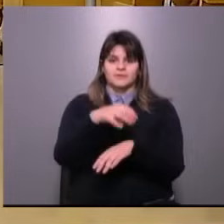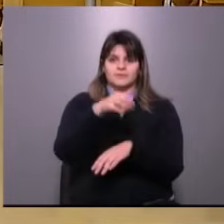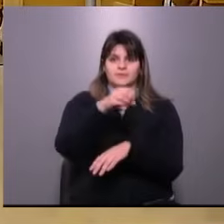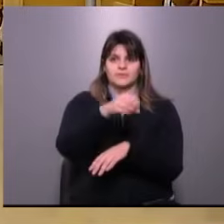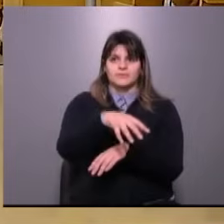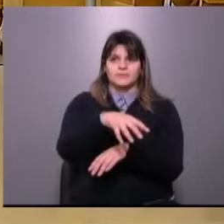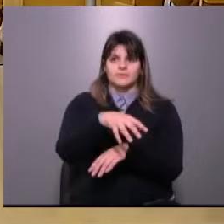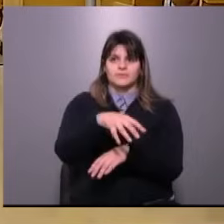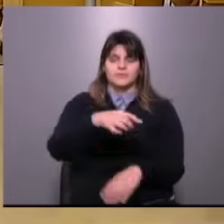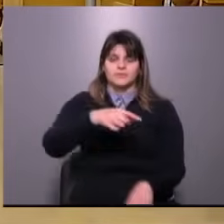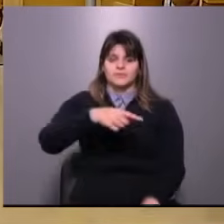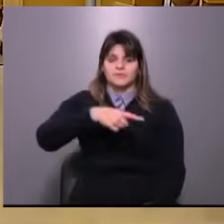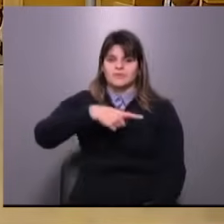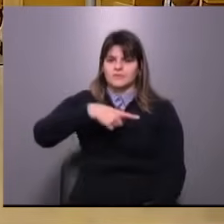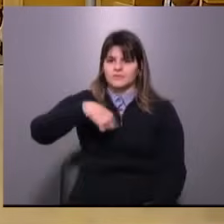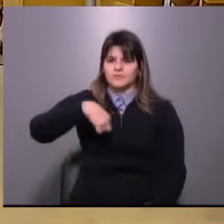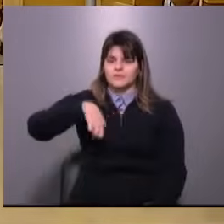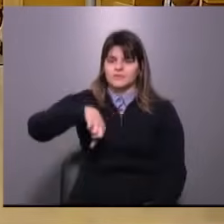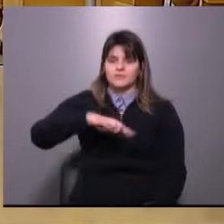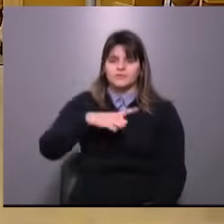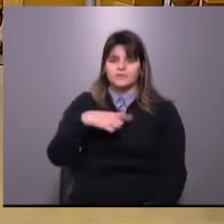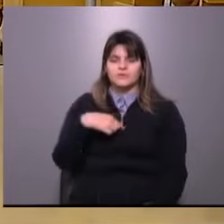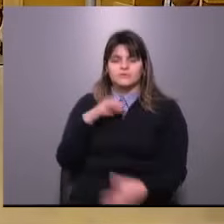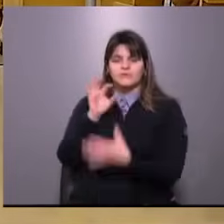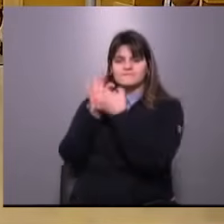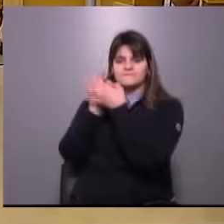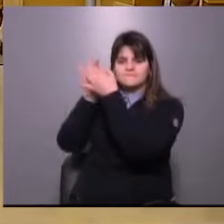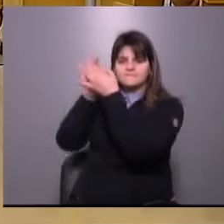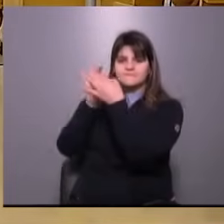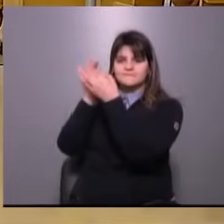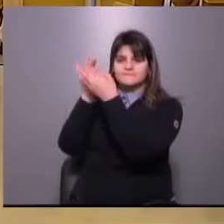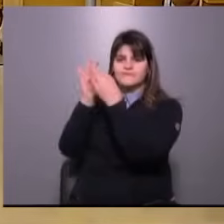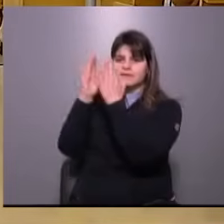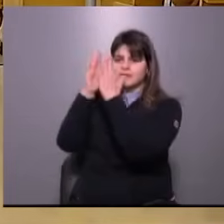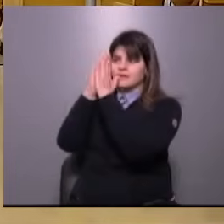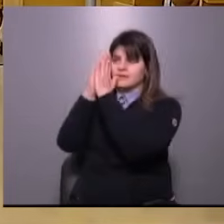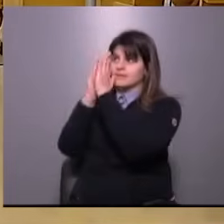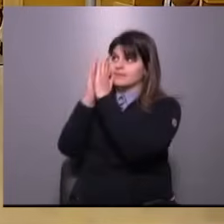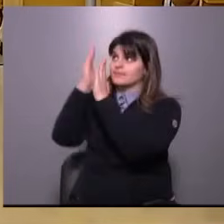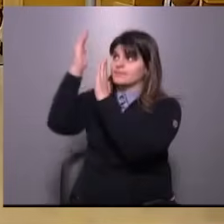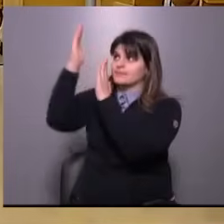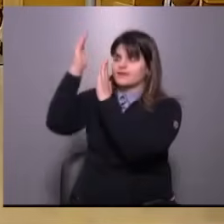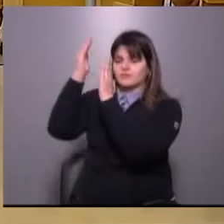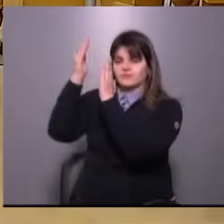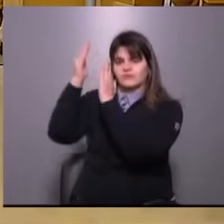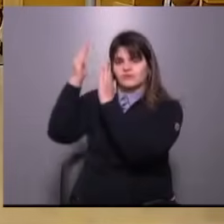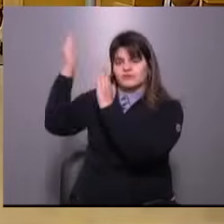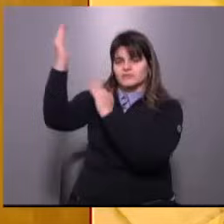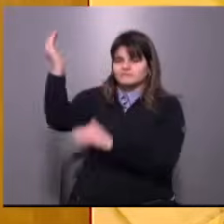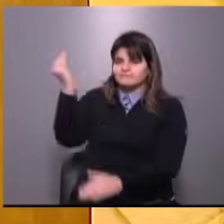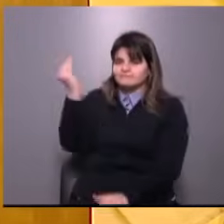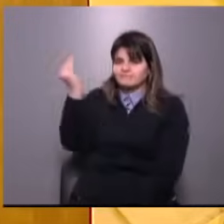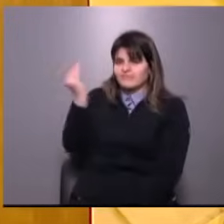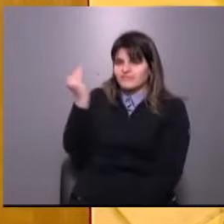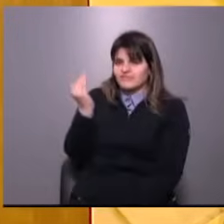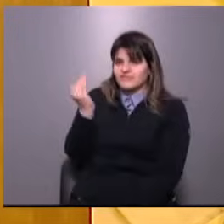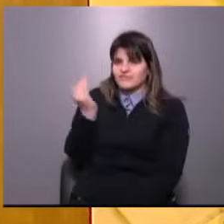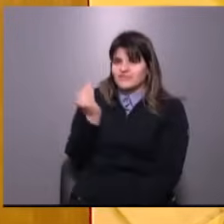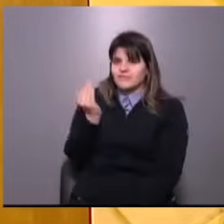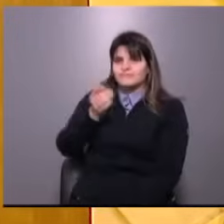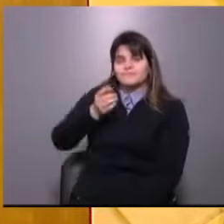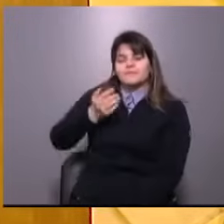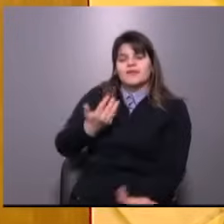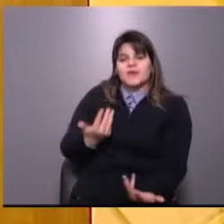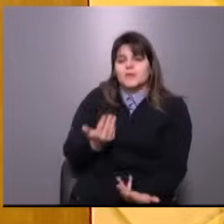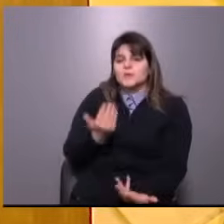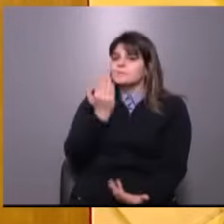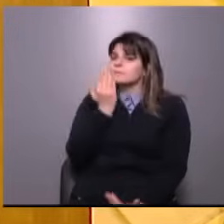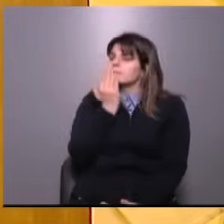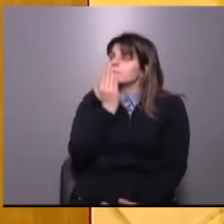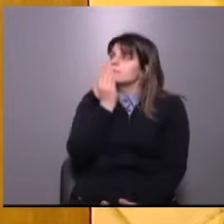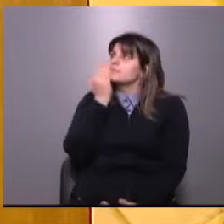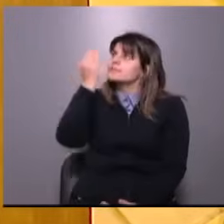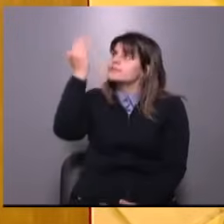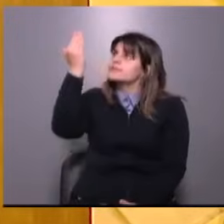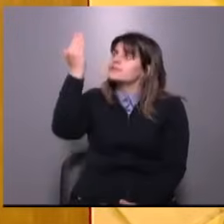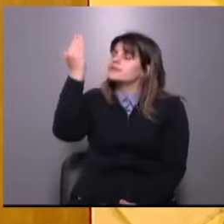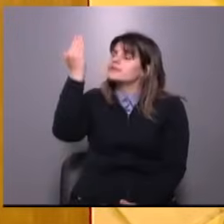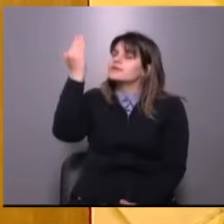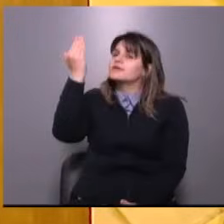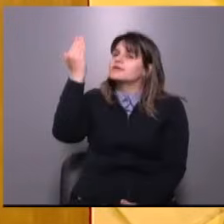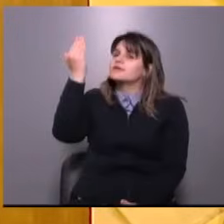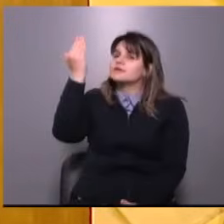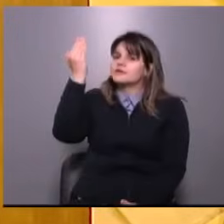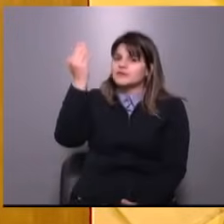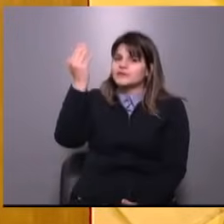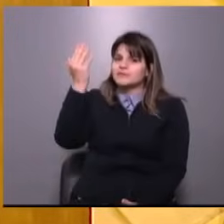E porque não estamos ainda associados plenamente a esse Deus que vem ao nosso encontro, imploramos